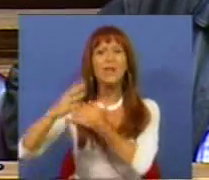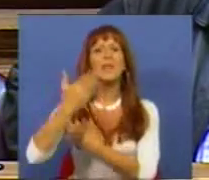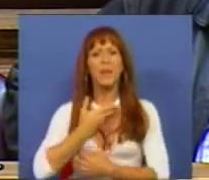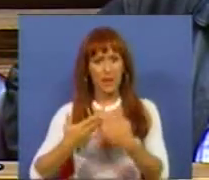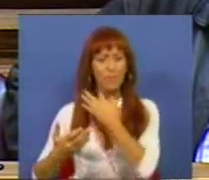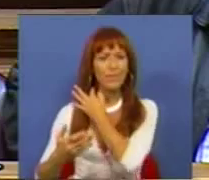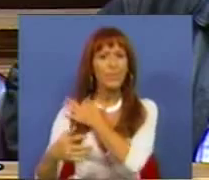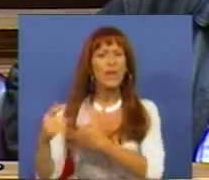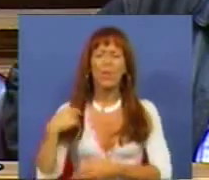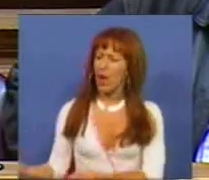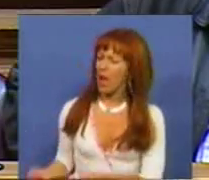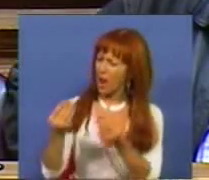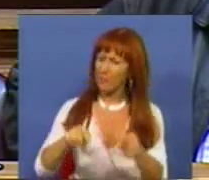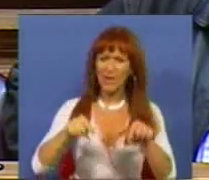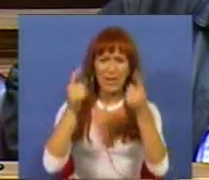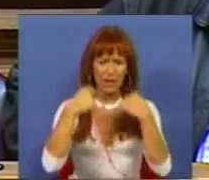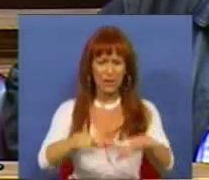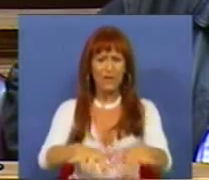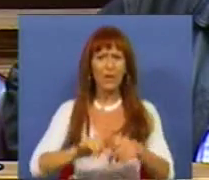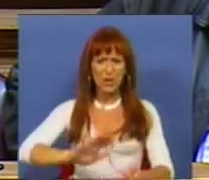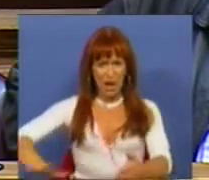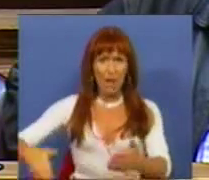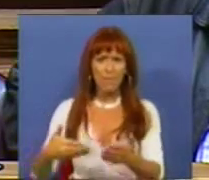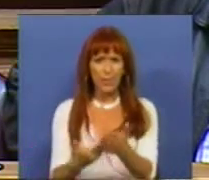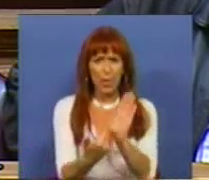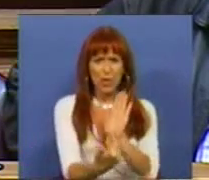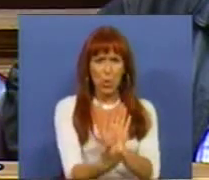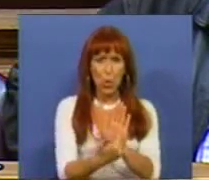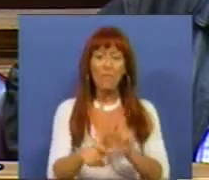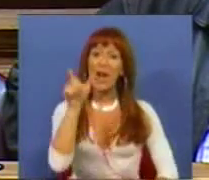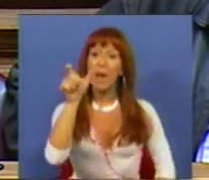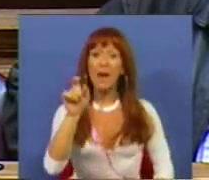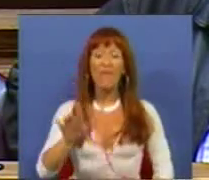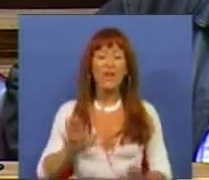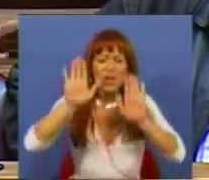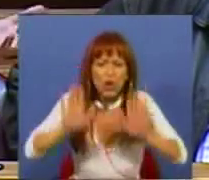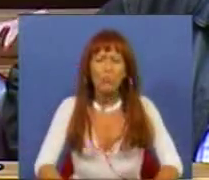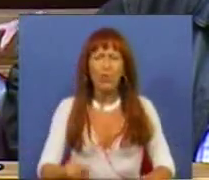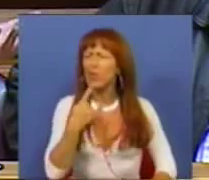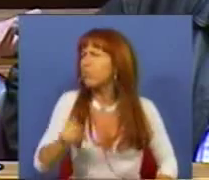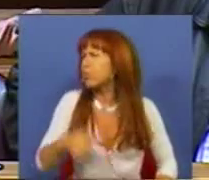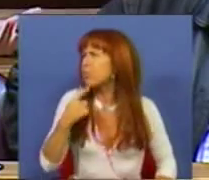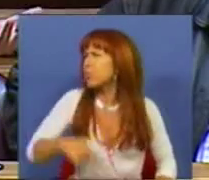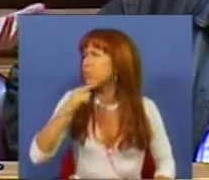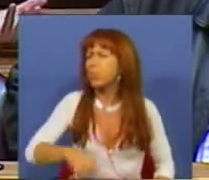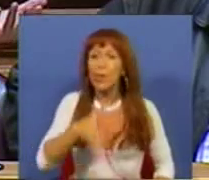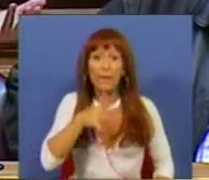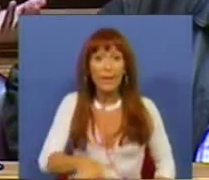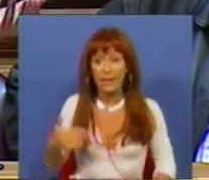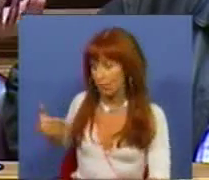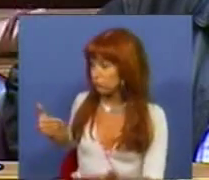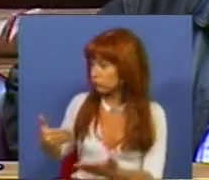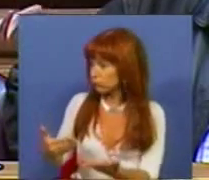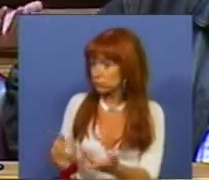Democrata tenha apresentado a esta Câmara uma proposta onde a palavra suspensão, tantas vezes utilizada